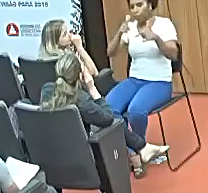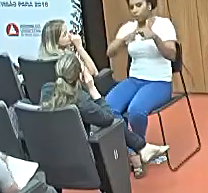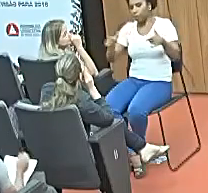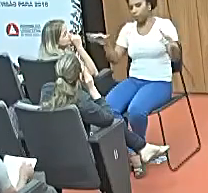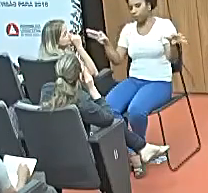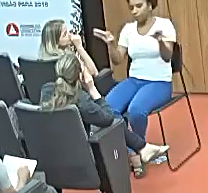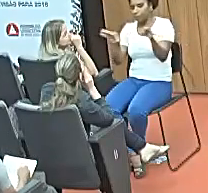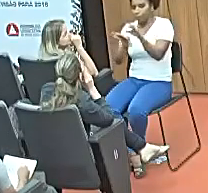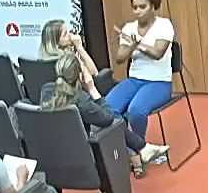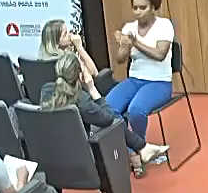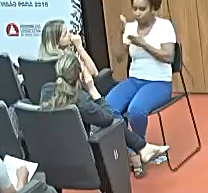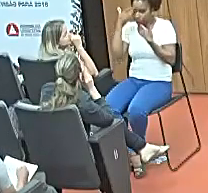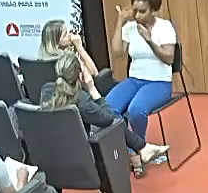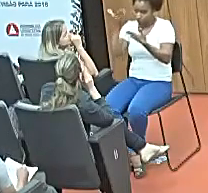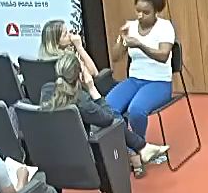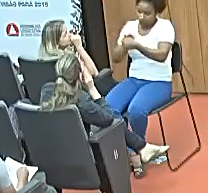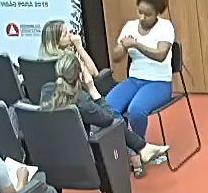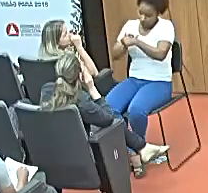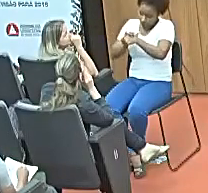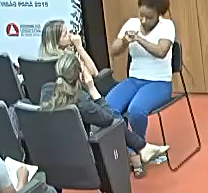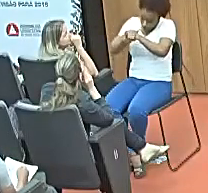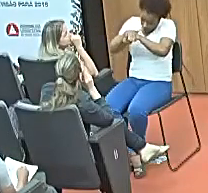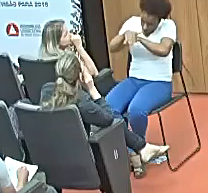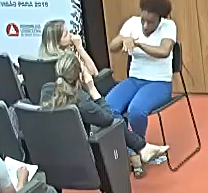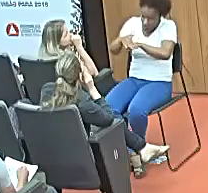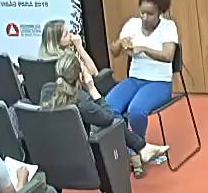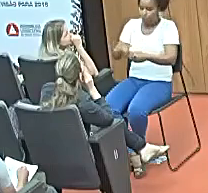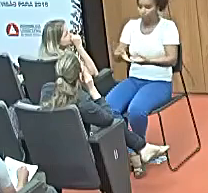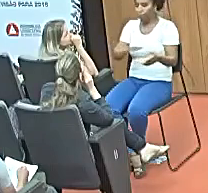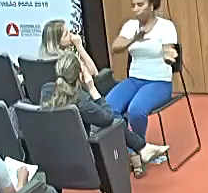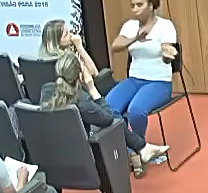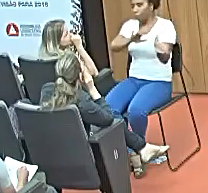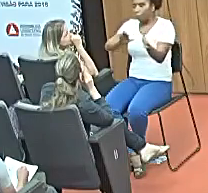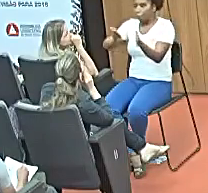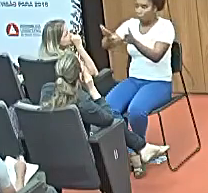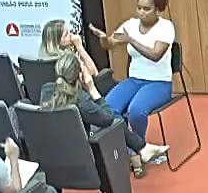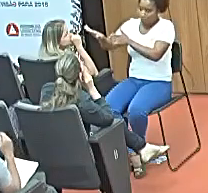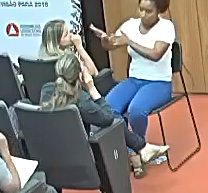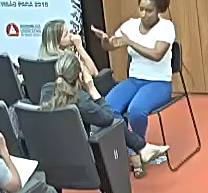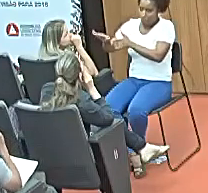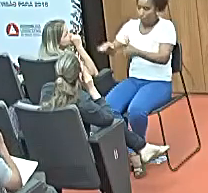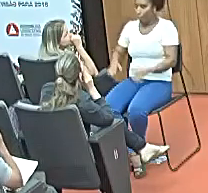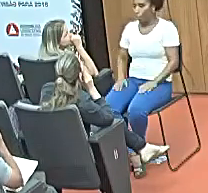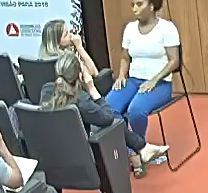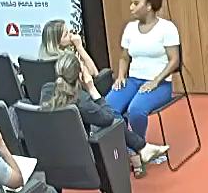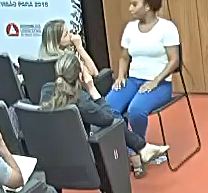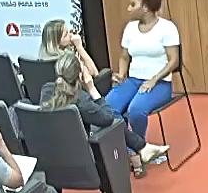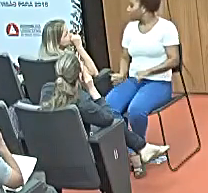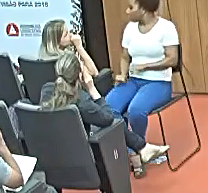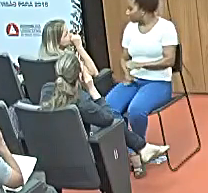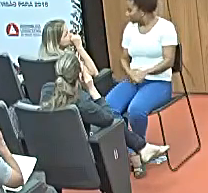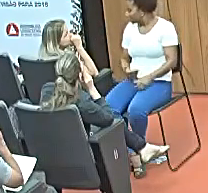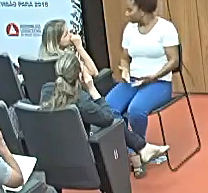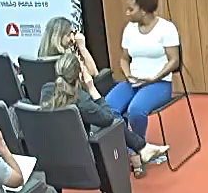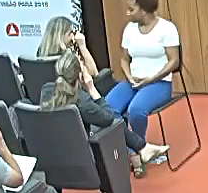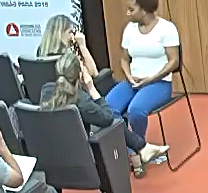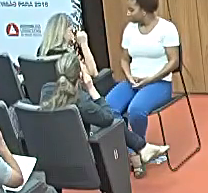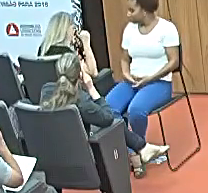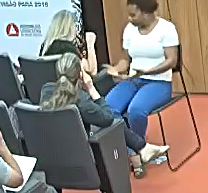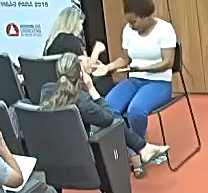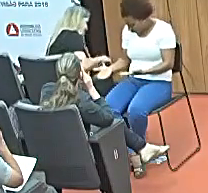pedro ainda deixa infraestrutura e logística tema transporte e